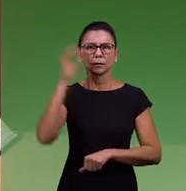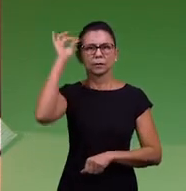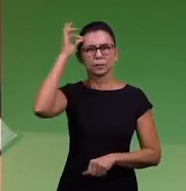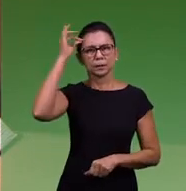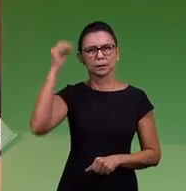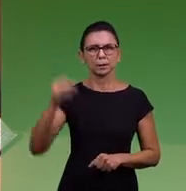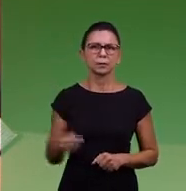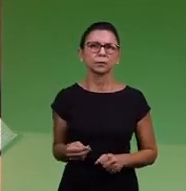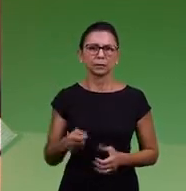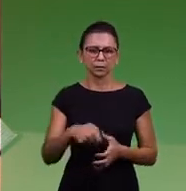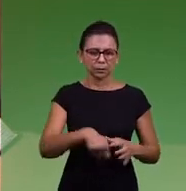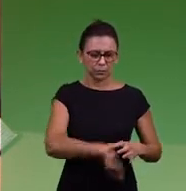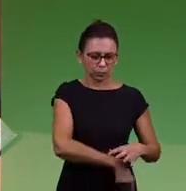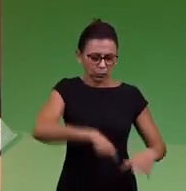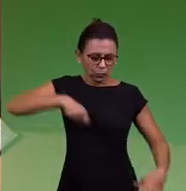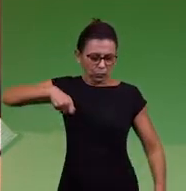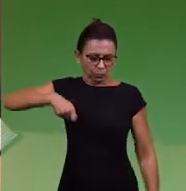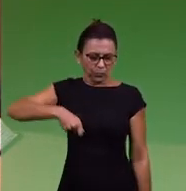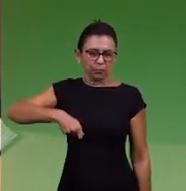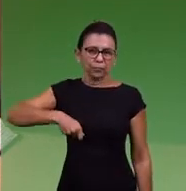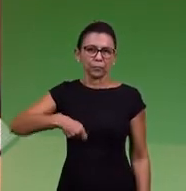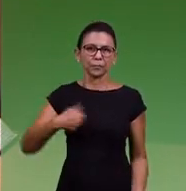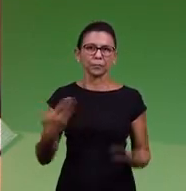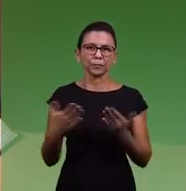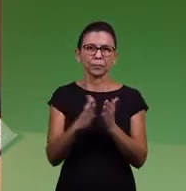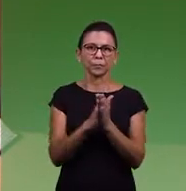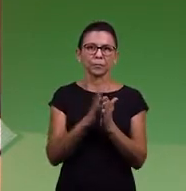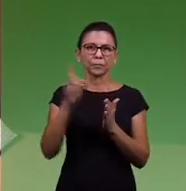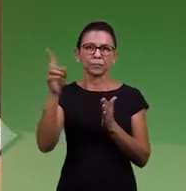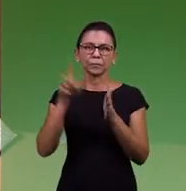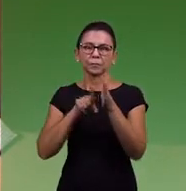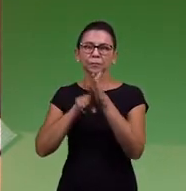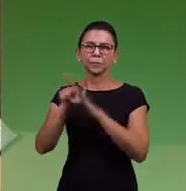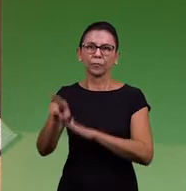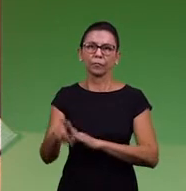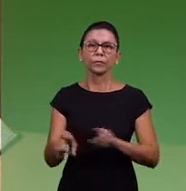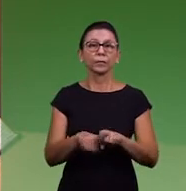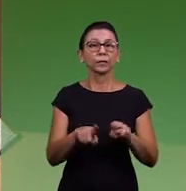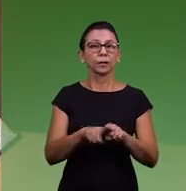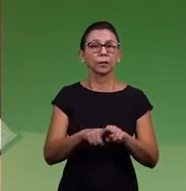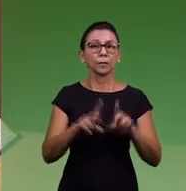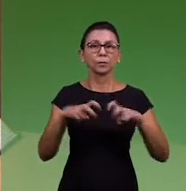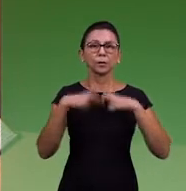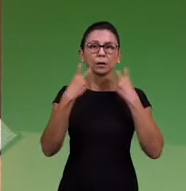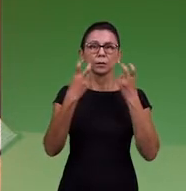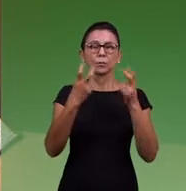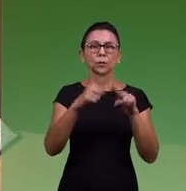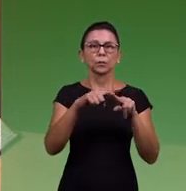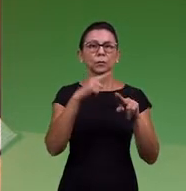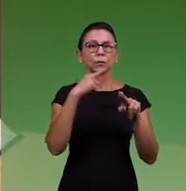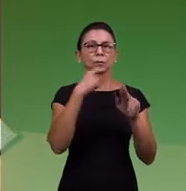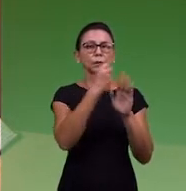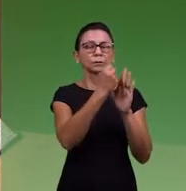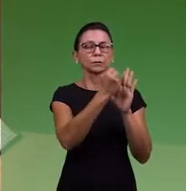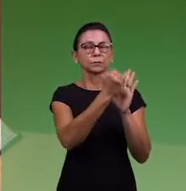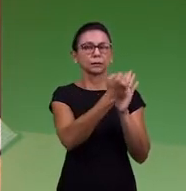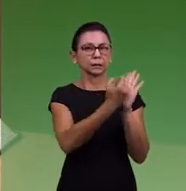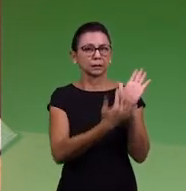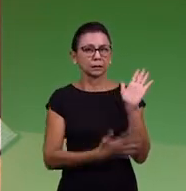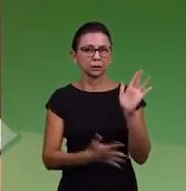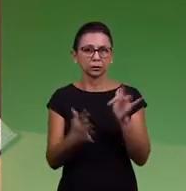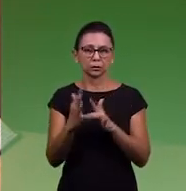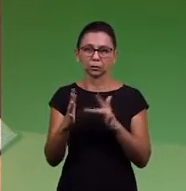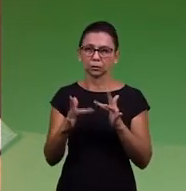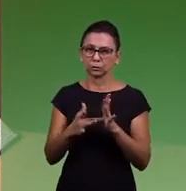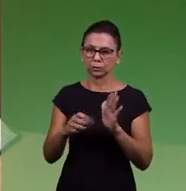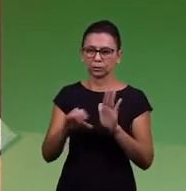Espada à cinta é a consulta à palavra. Outro interessante é o clamor pelo sangue de Jesus. Olha o capítulo, no capítulo 4,